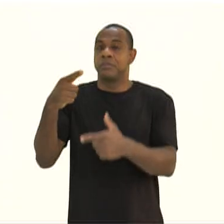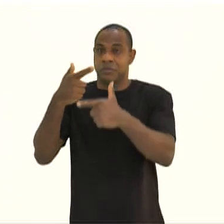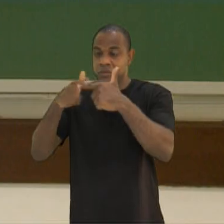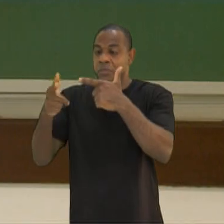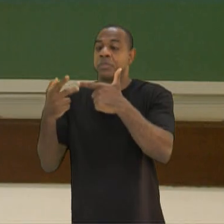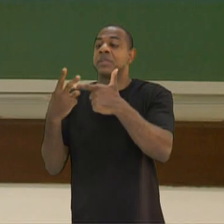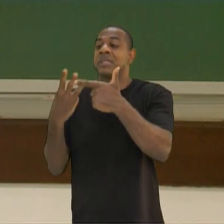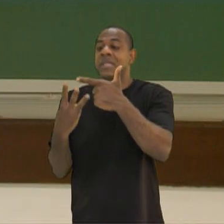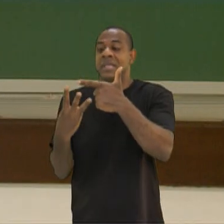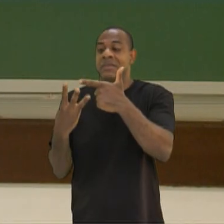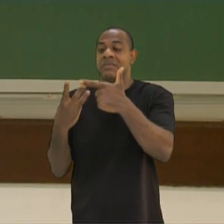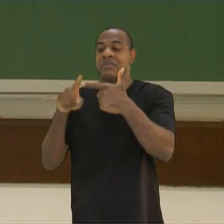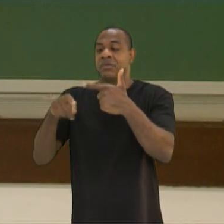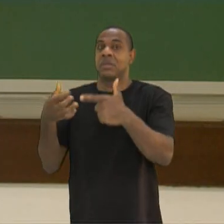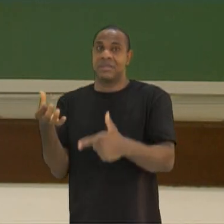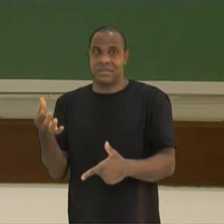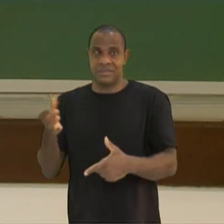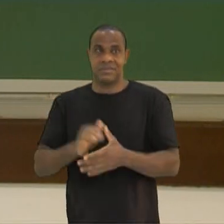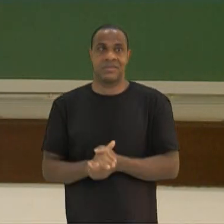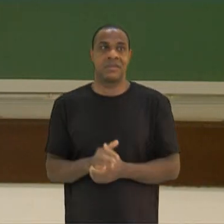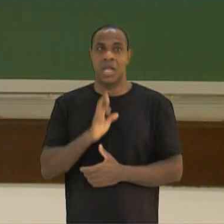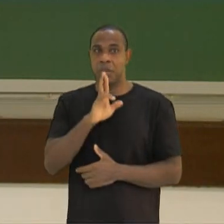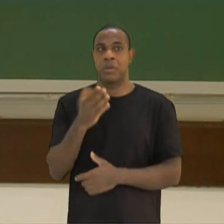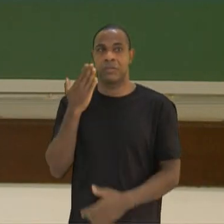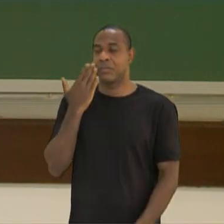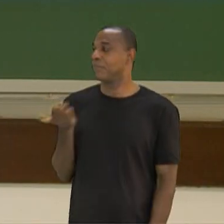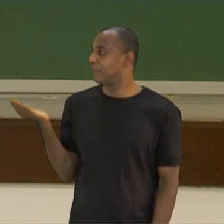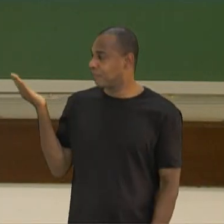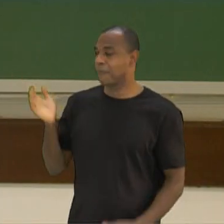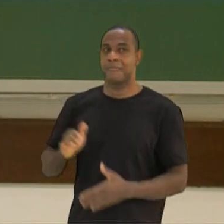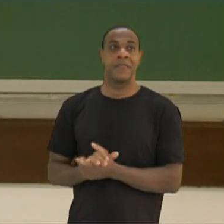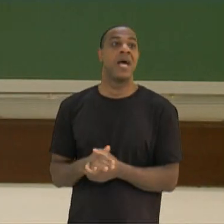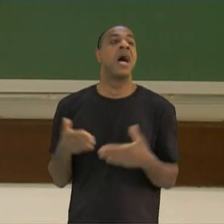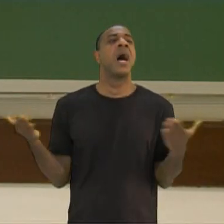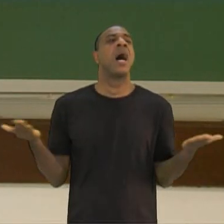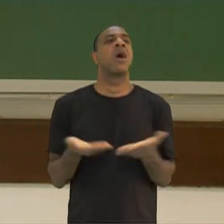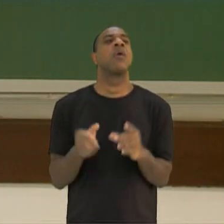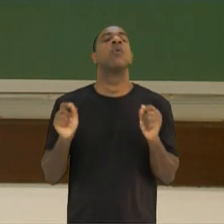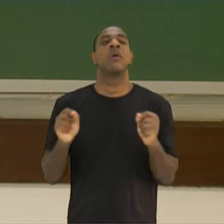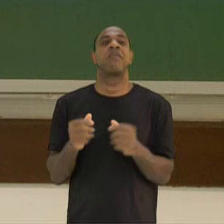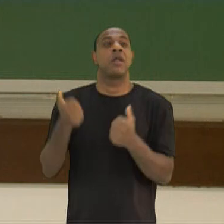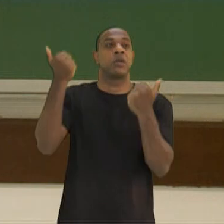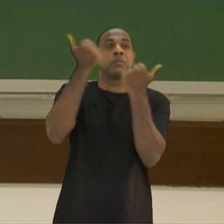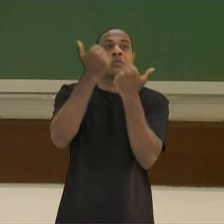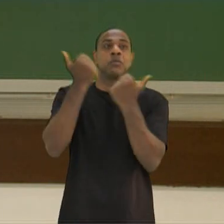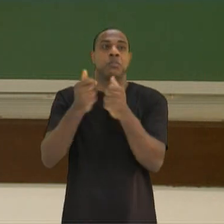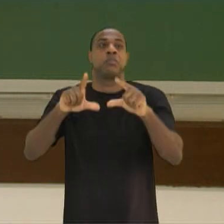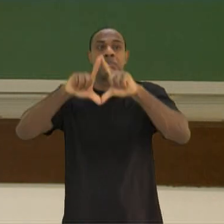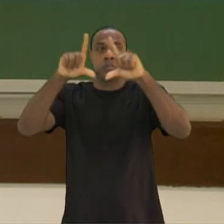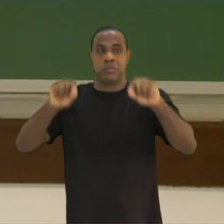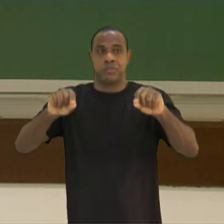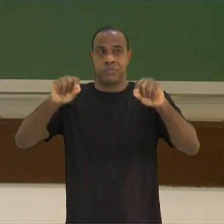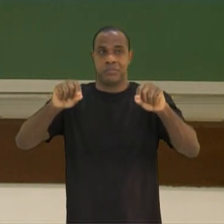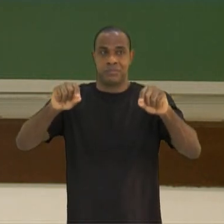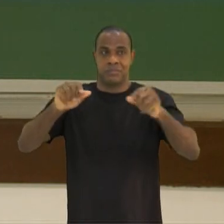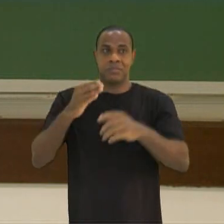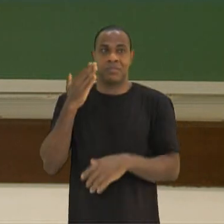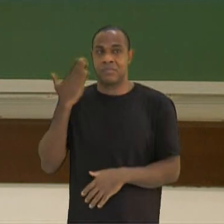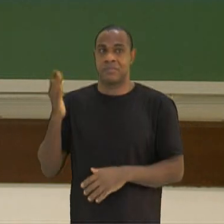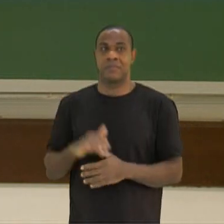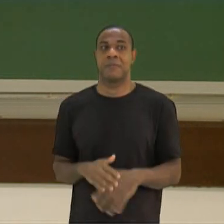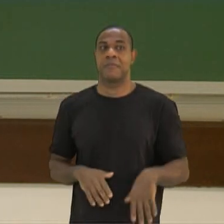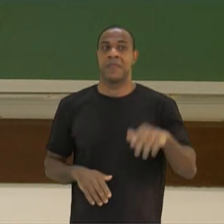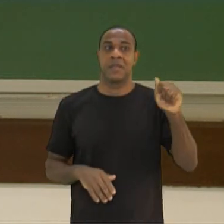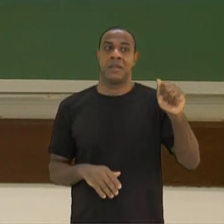a 20 metros por segundo. O que a gente faz agora? Agora sim substitui na fórmula da aceleração, tá?